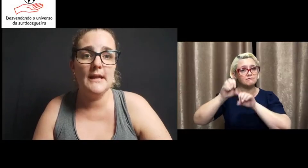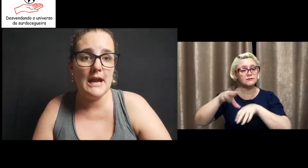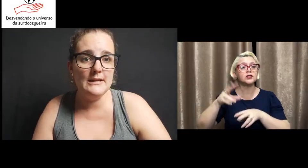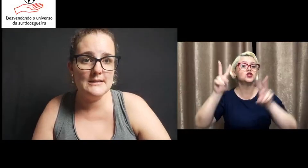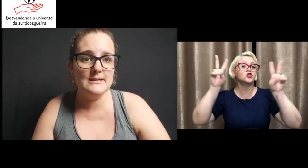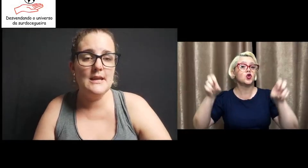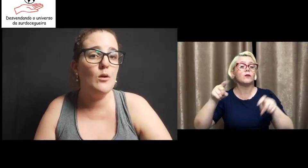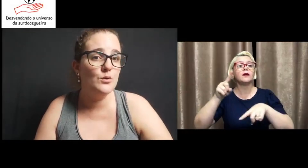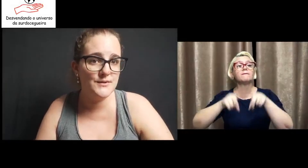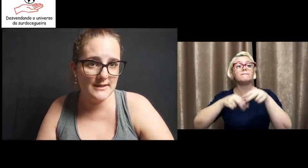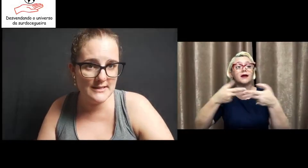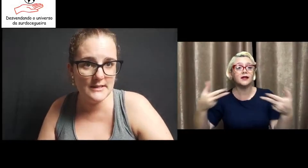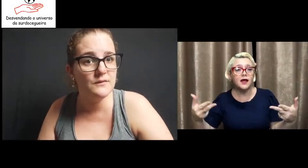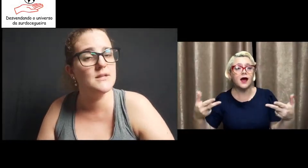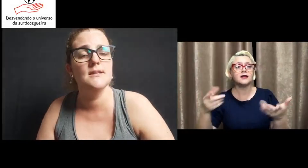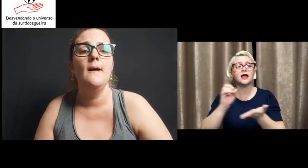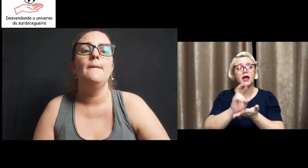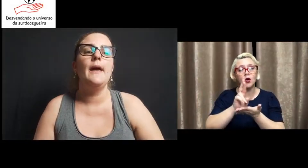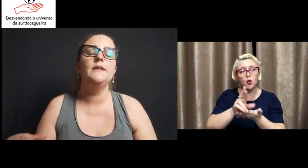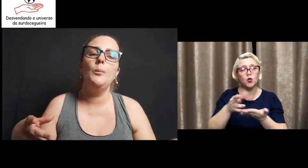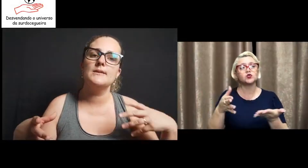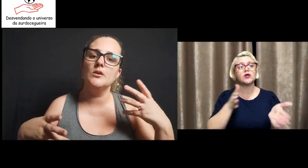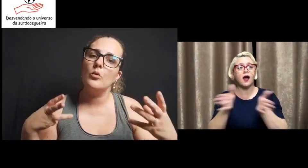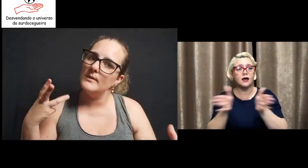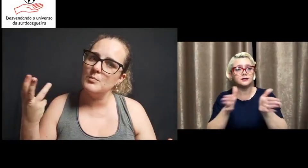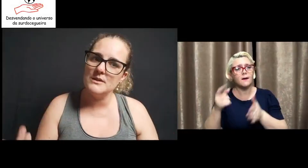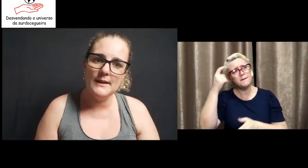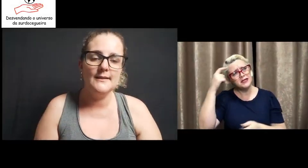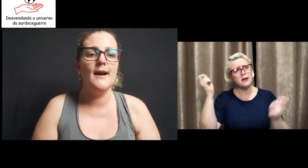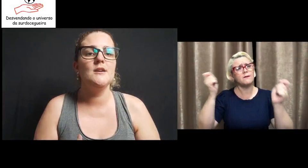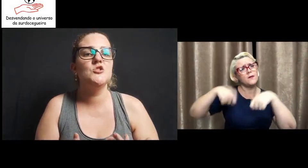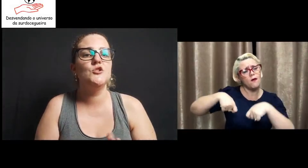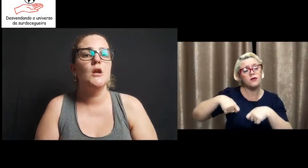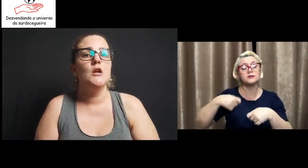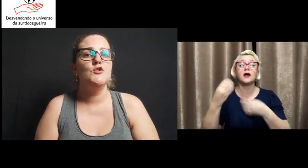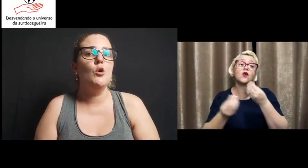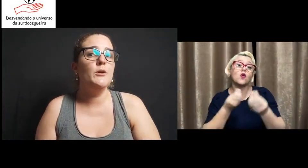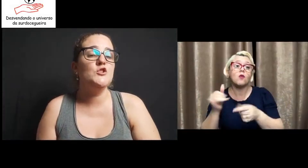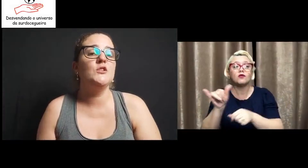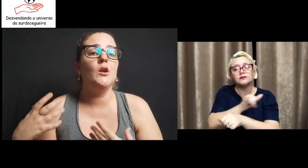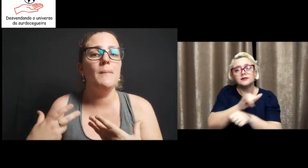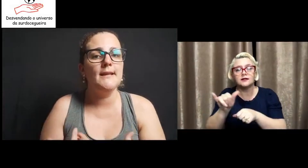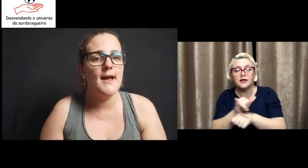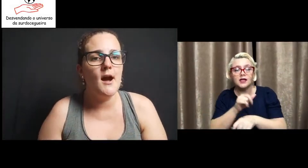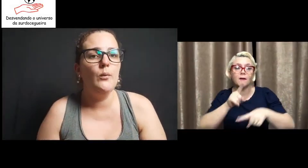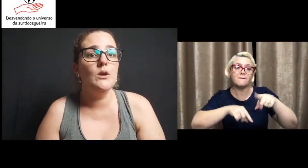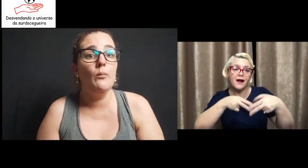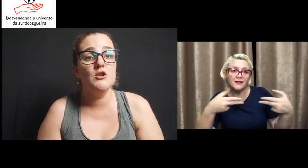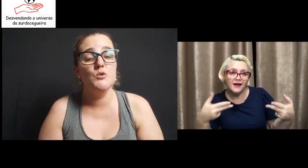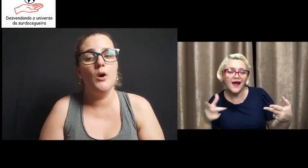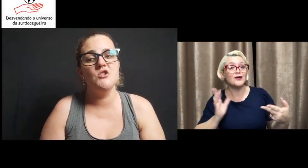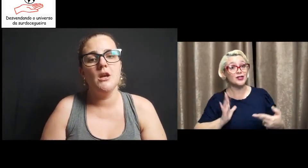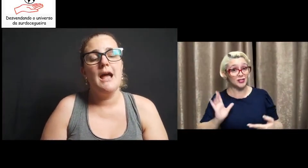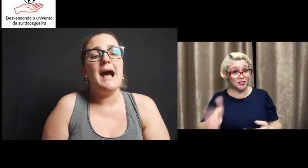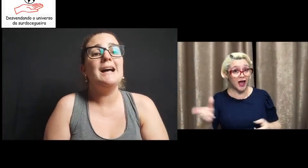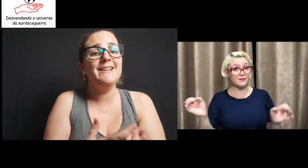de materiais e recursos acessíveis, né? Então, pensando algumas possibilidades de como a gente tem um material e como a